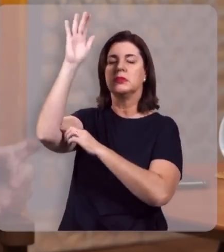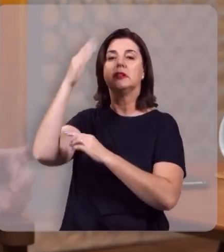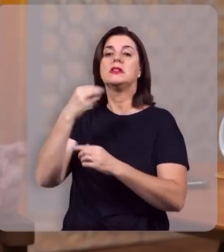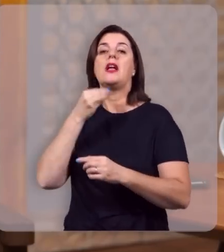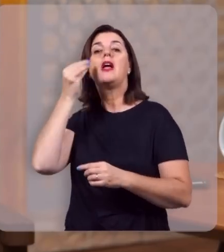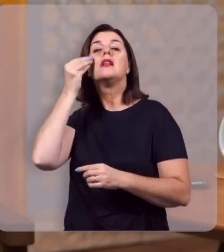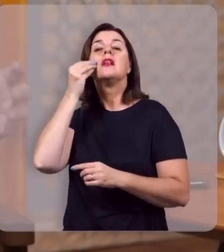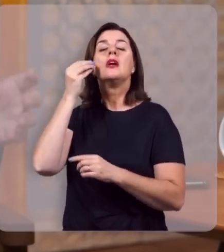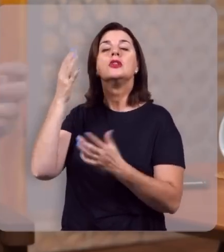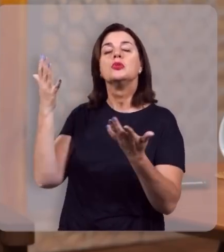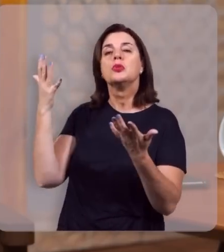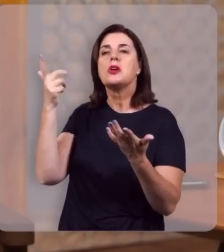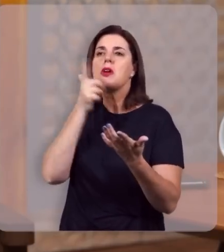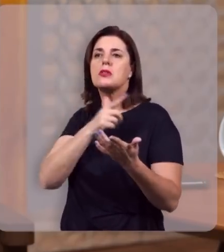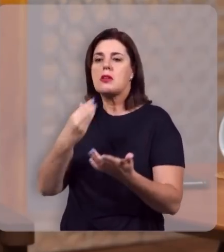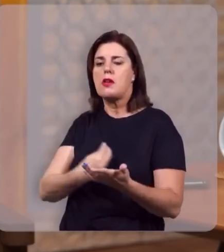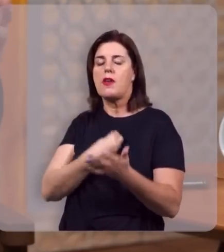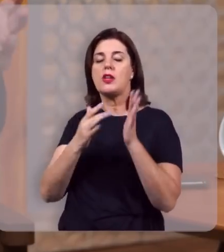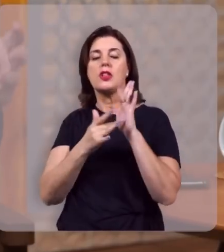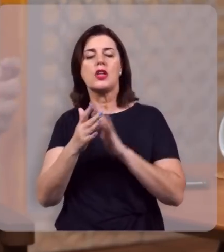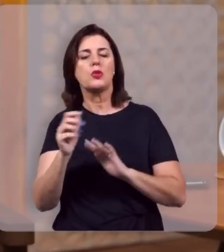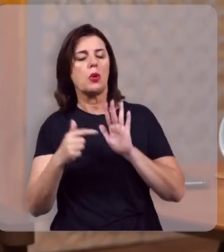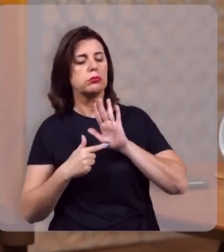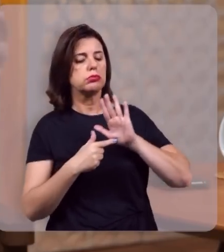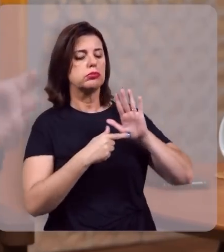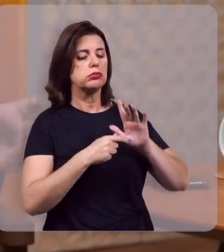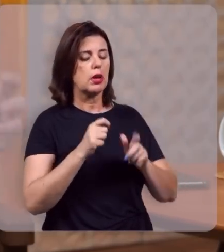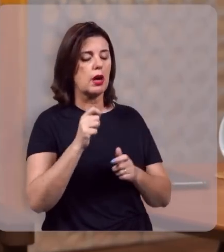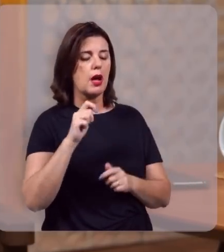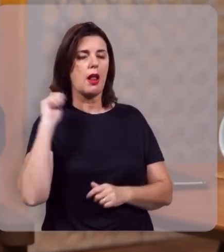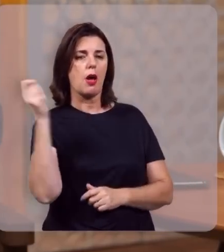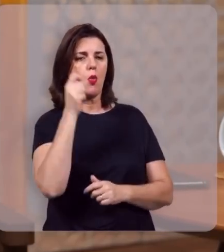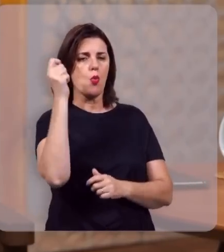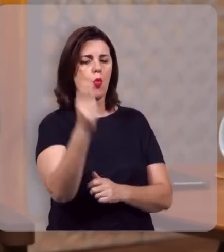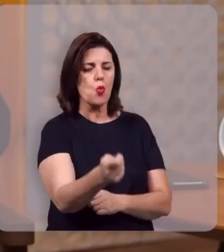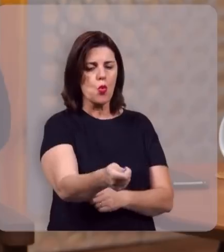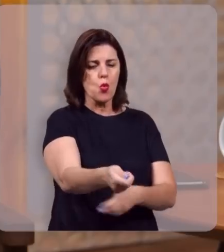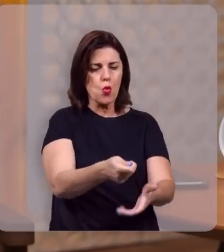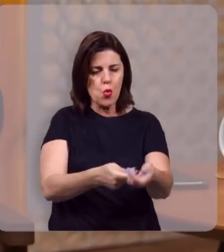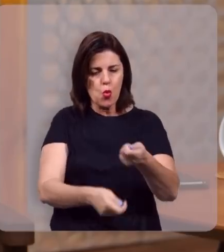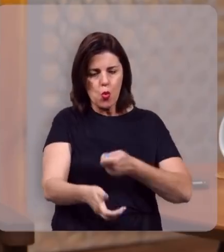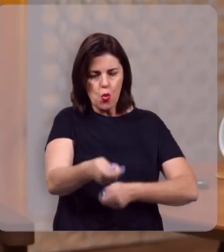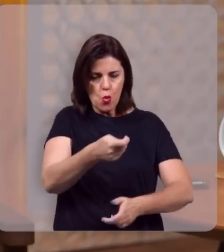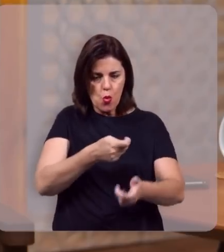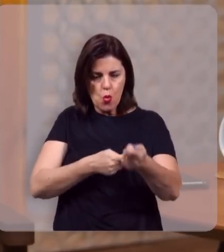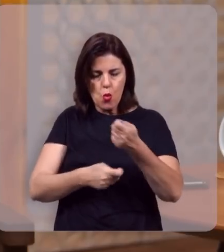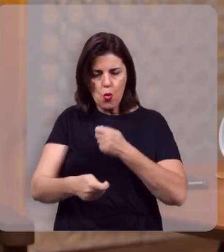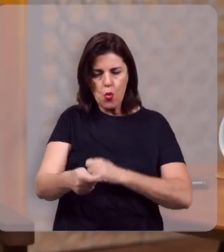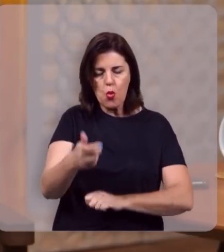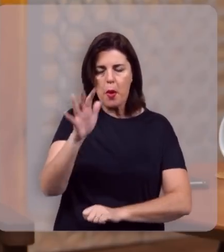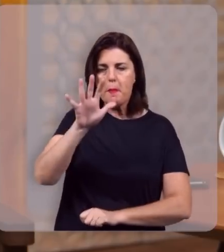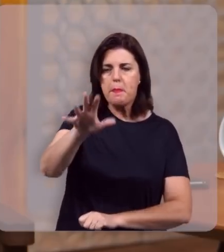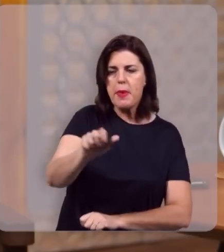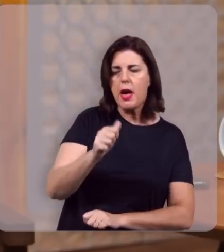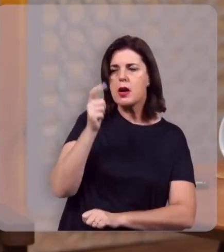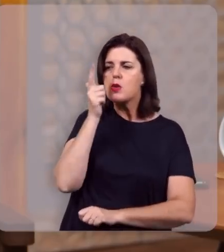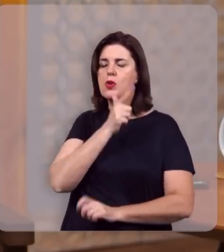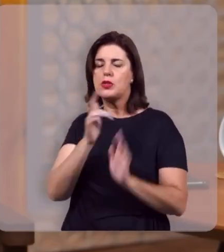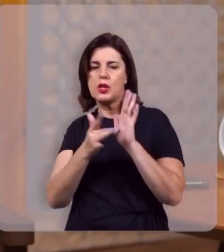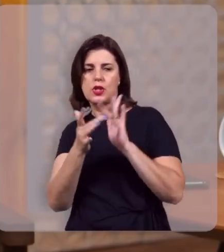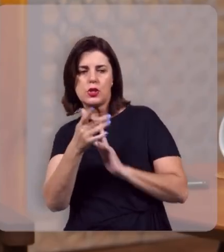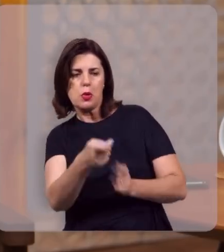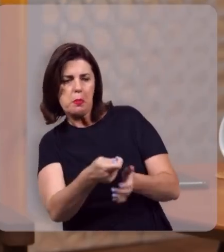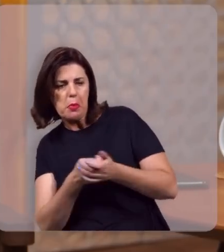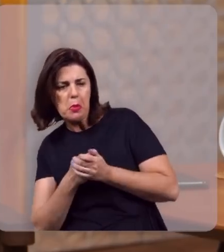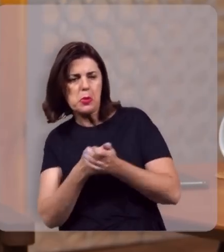maneira sobreviver. Jesus então aparece, nos lança uma corda, a gente se debate, luta, pega a corda, Jesus puxa de um